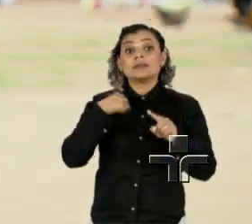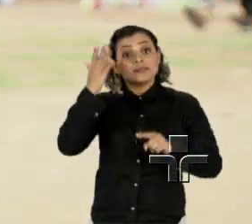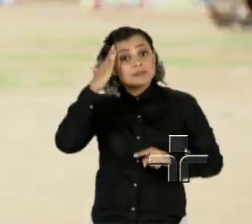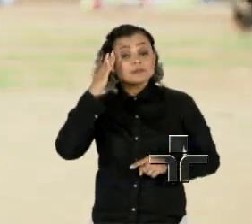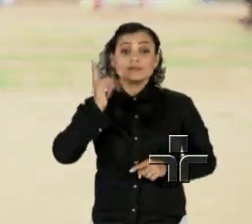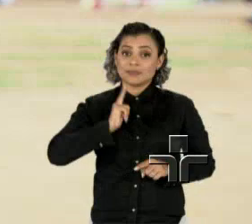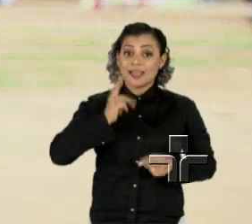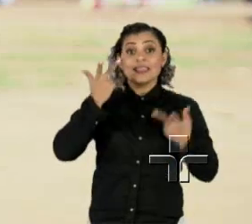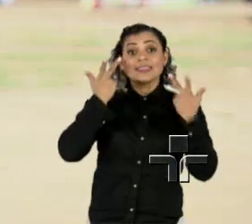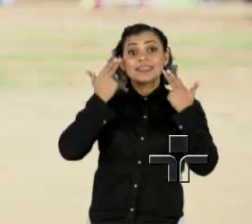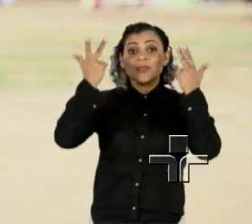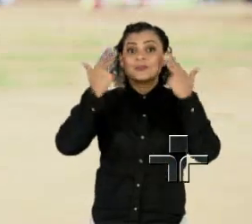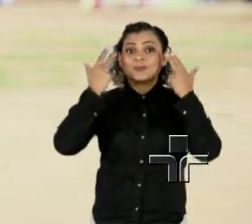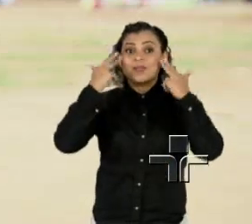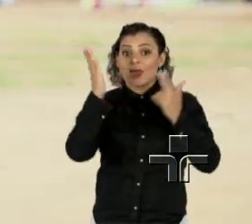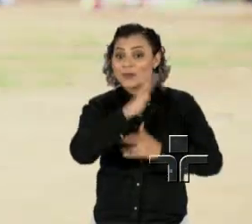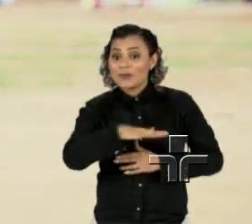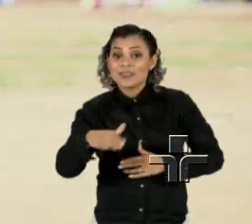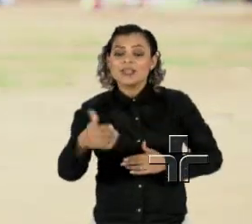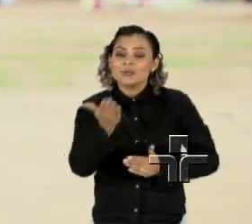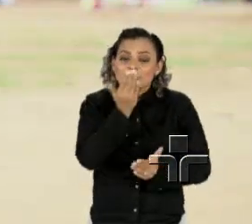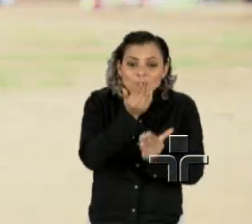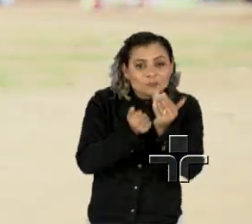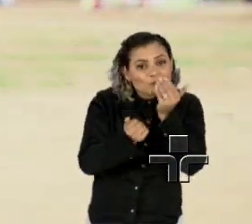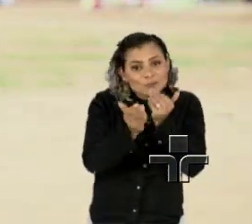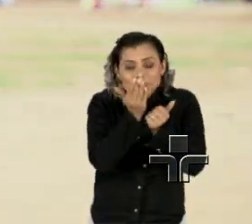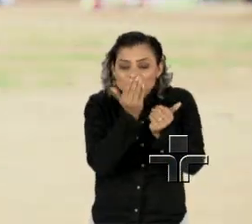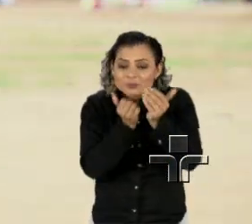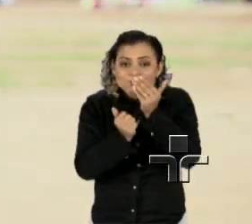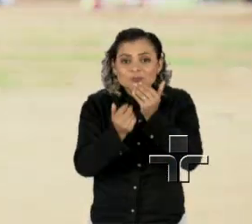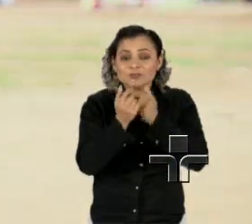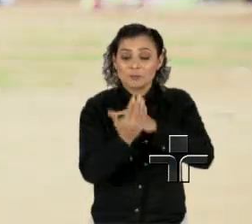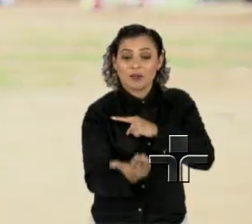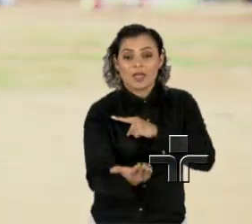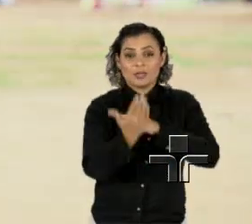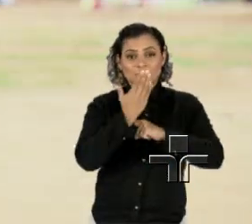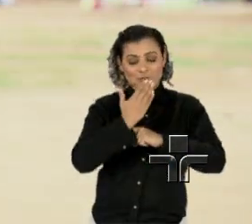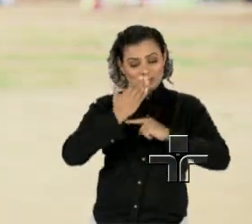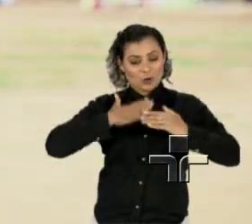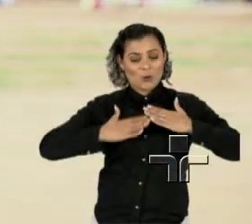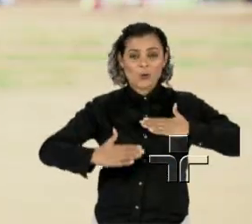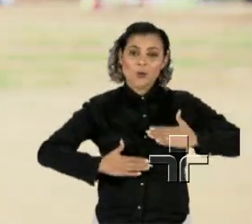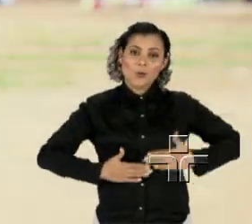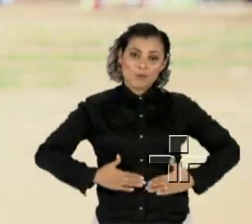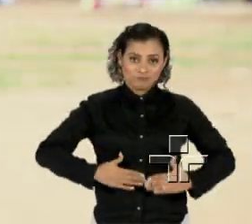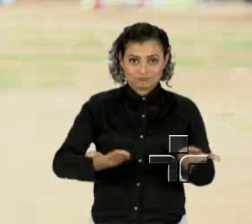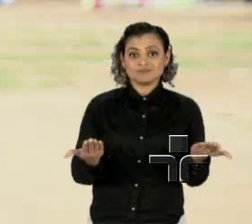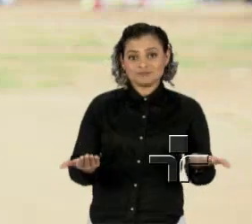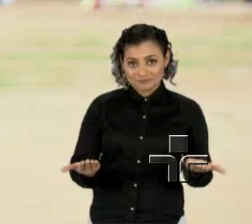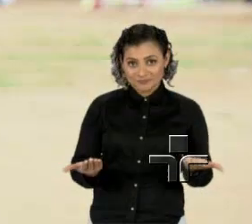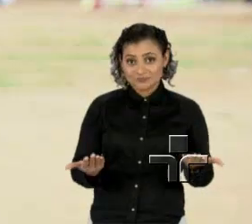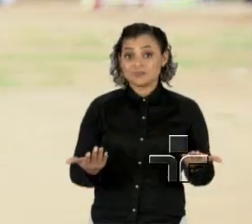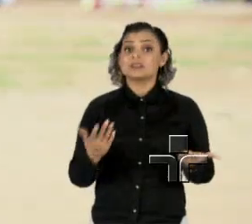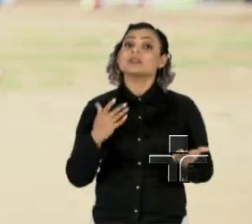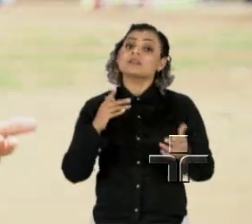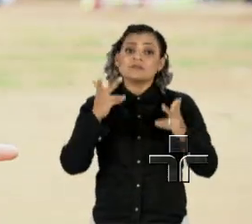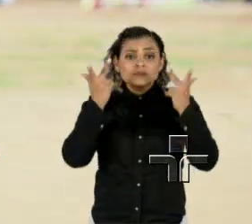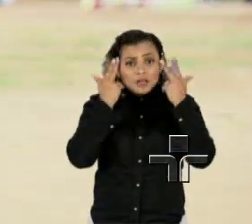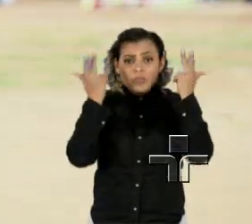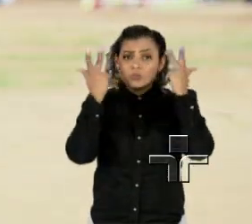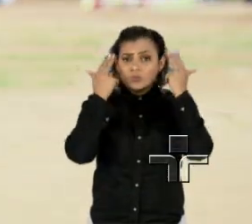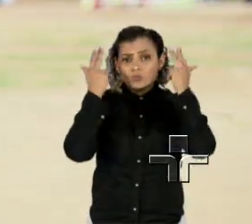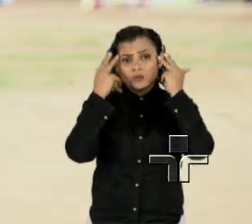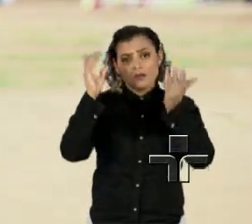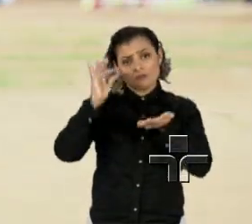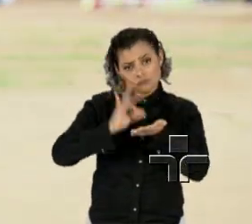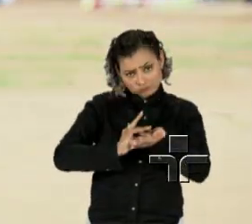naturais das crianças irem ampliando o repertório de defesa, né, do organismo. Tinham meios naturais que era